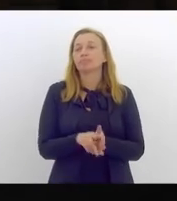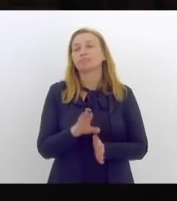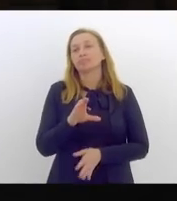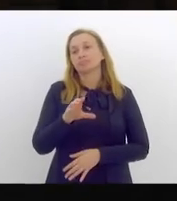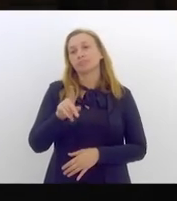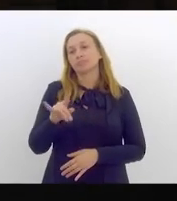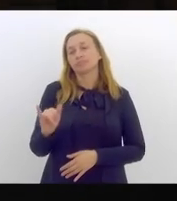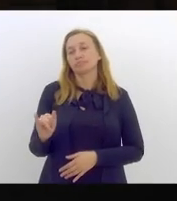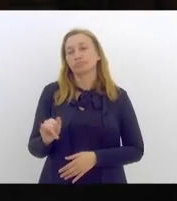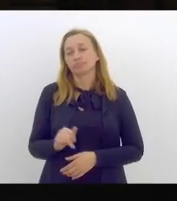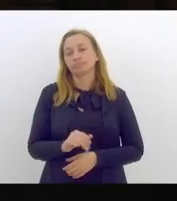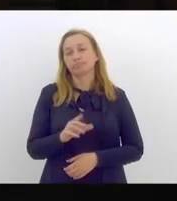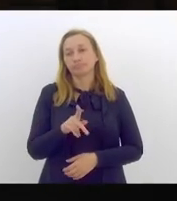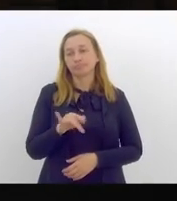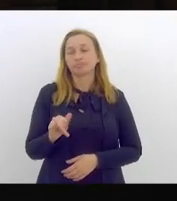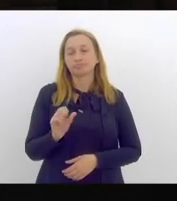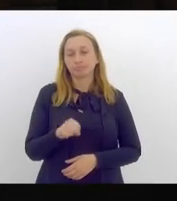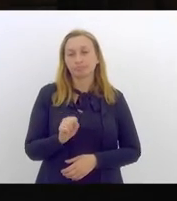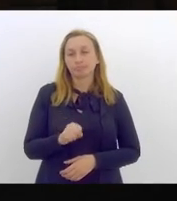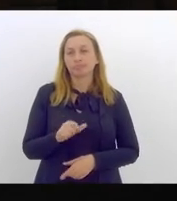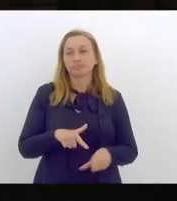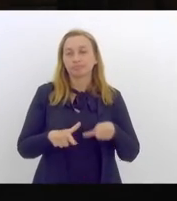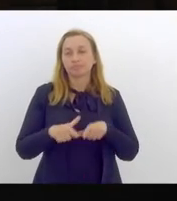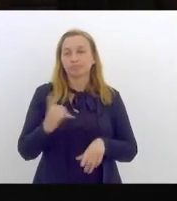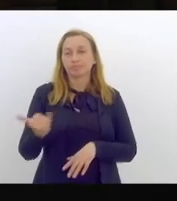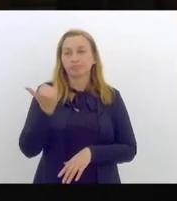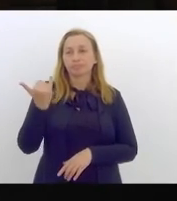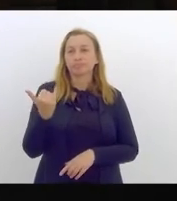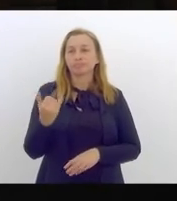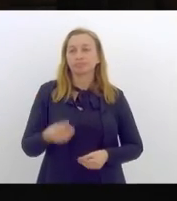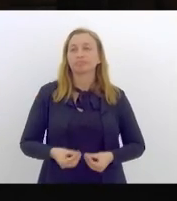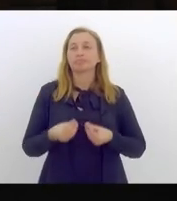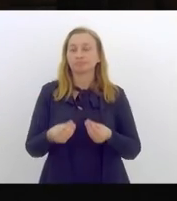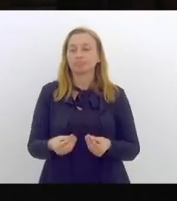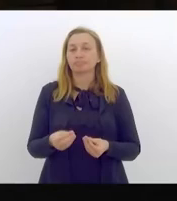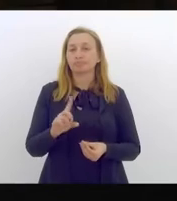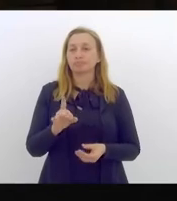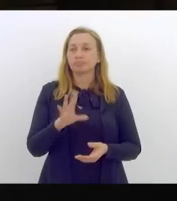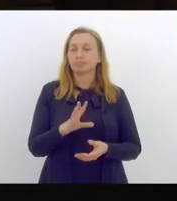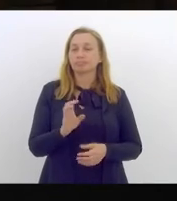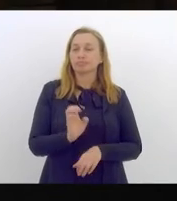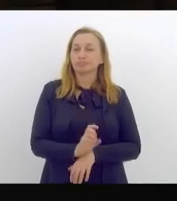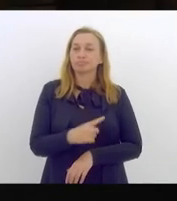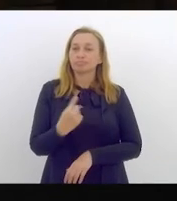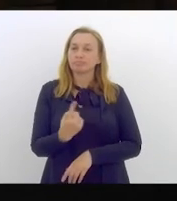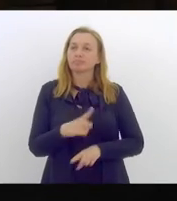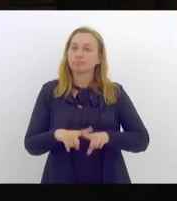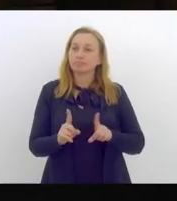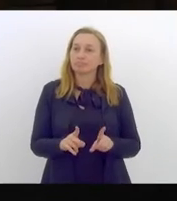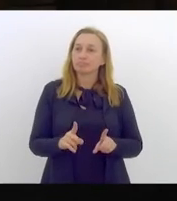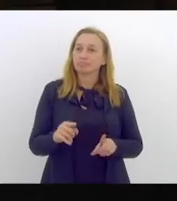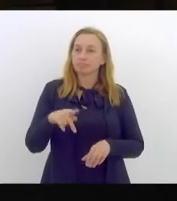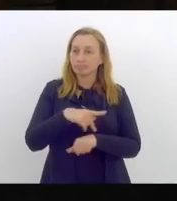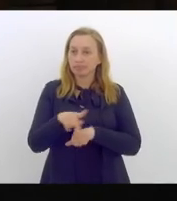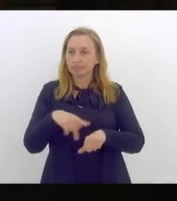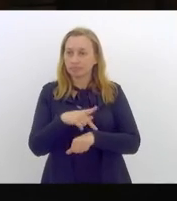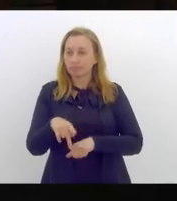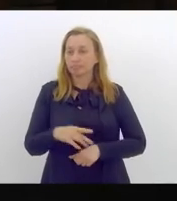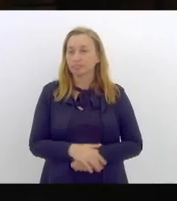CPI. E essa CPI tem, sim, um trabalho importante para entregar não só para o nosso Estado, mas para o nosso